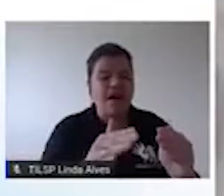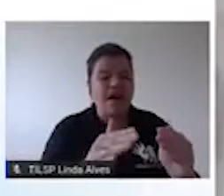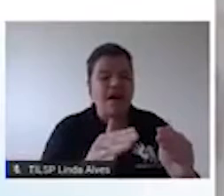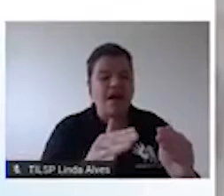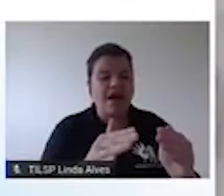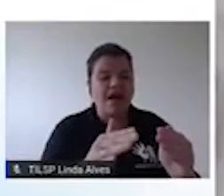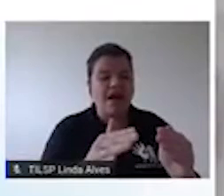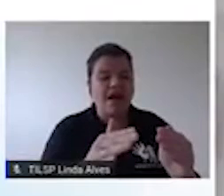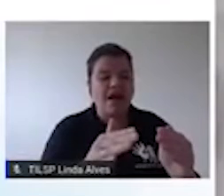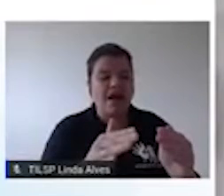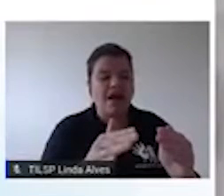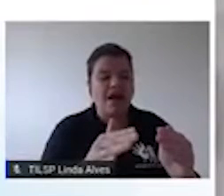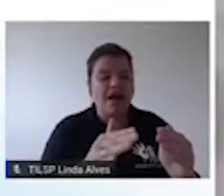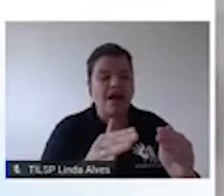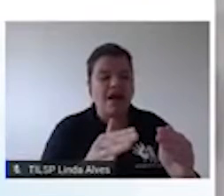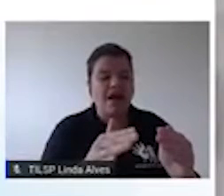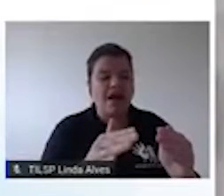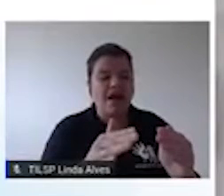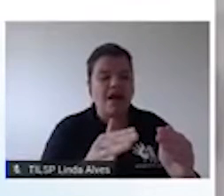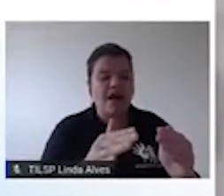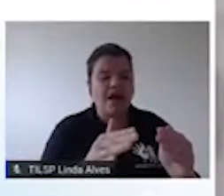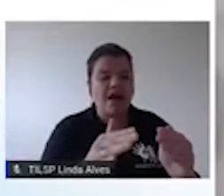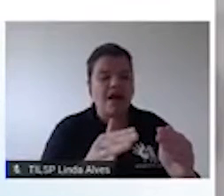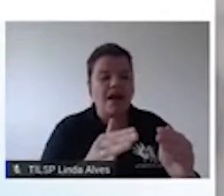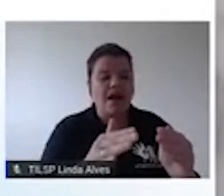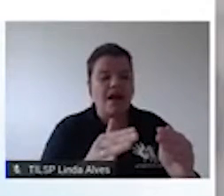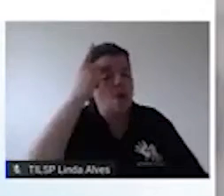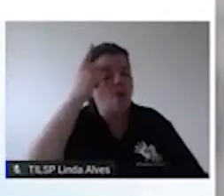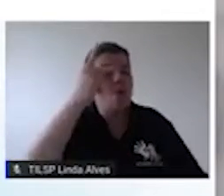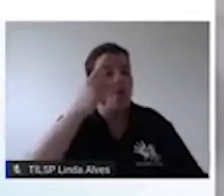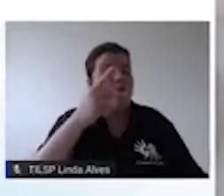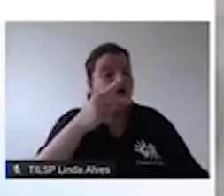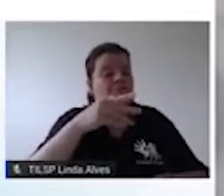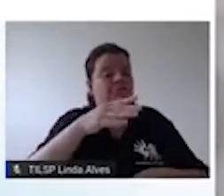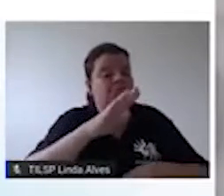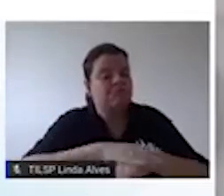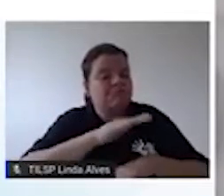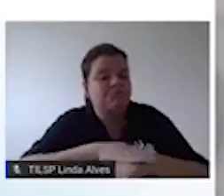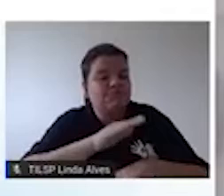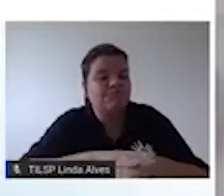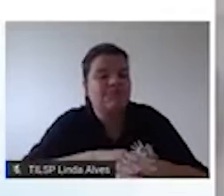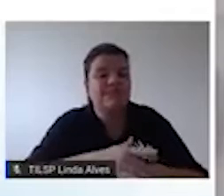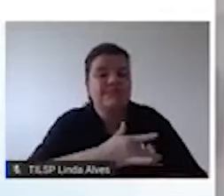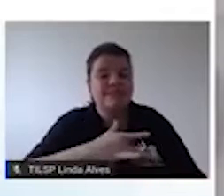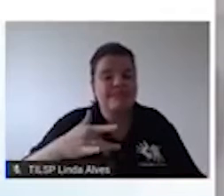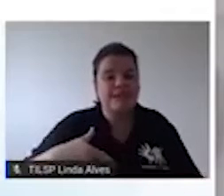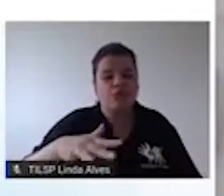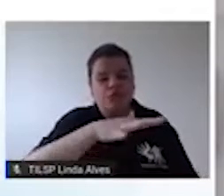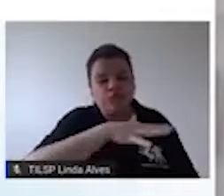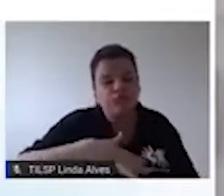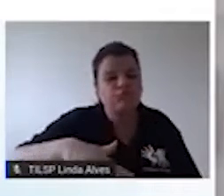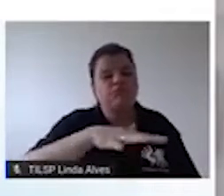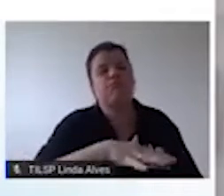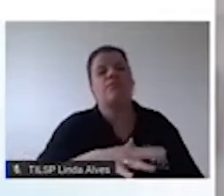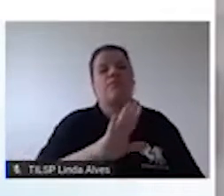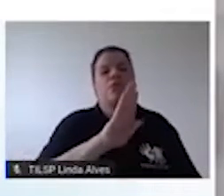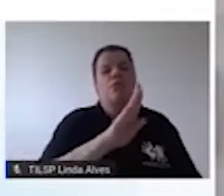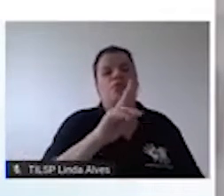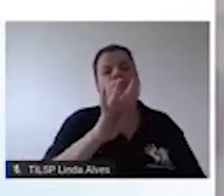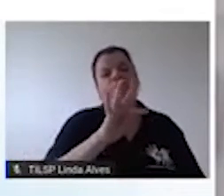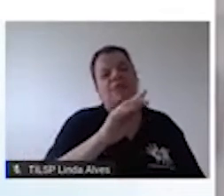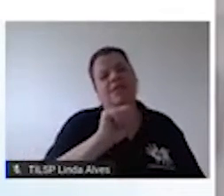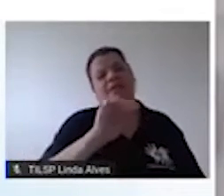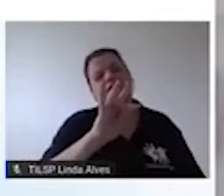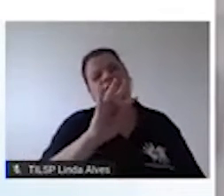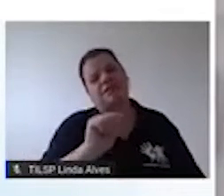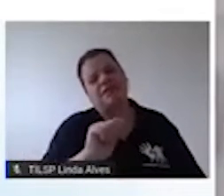que se resolver no plano técnico, no plano exatamente do Programa Nacional de Imunizações, do Butantan,